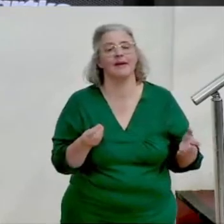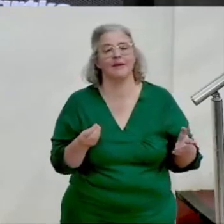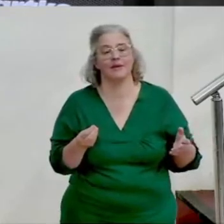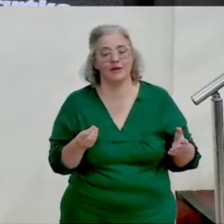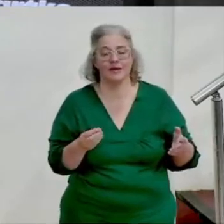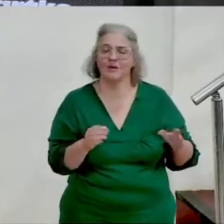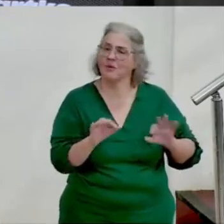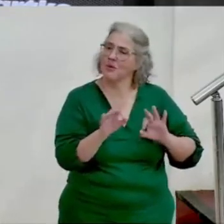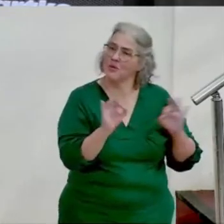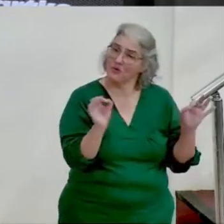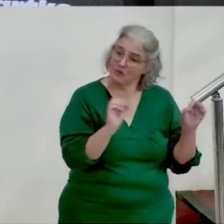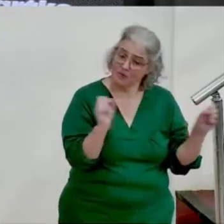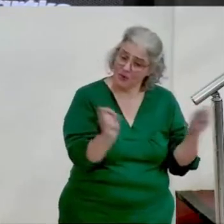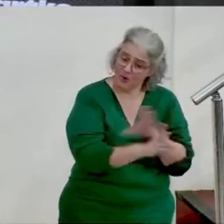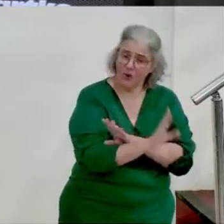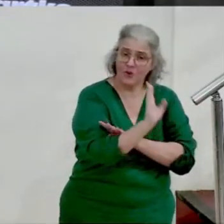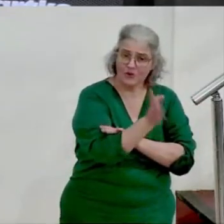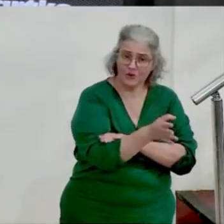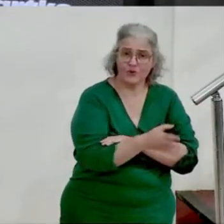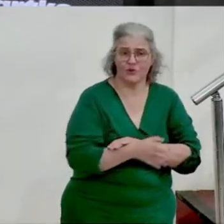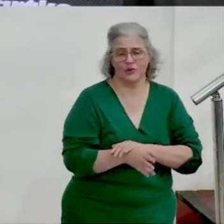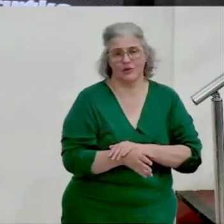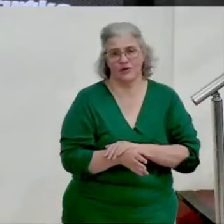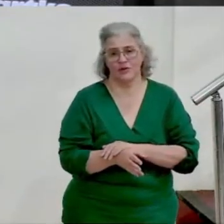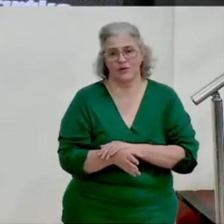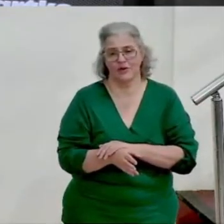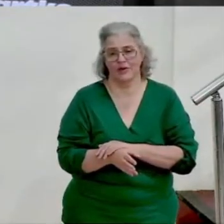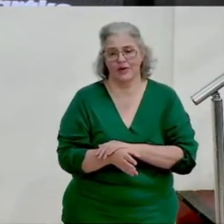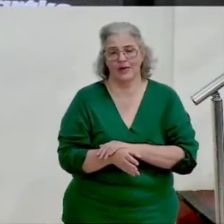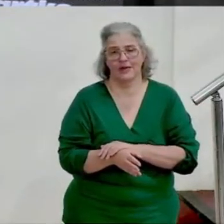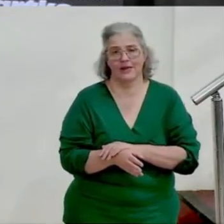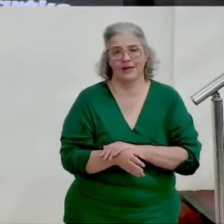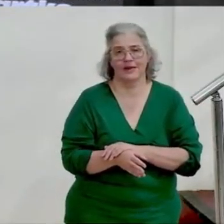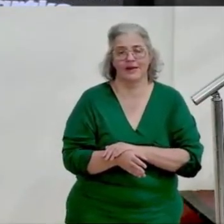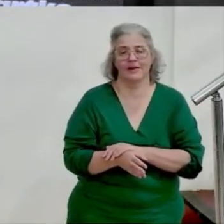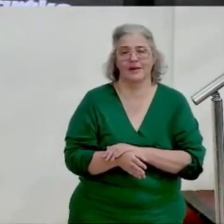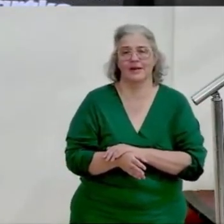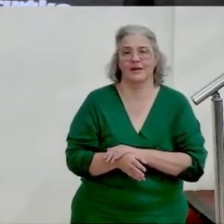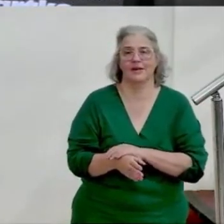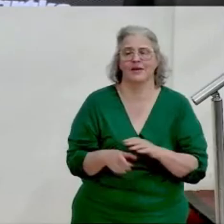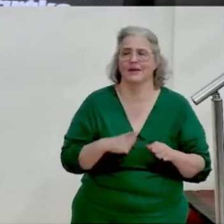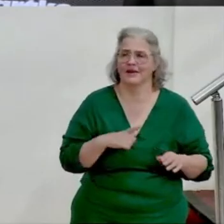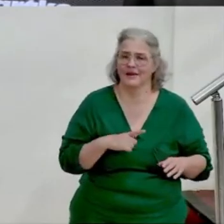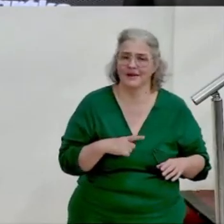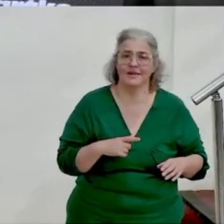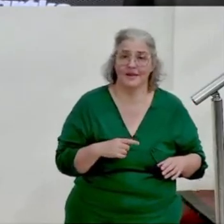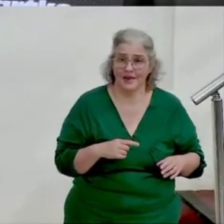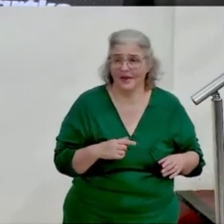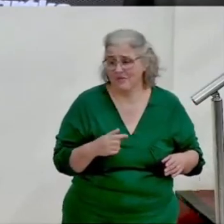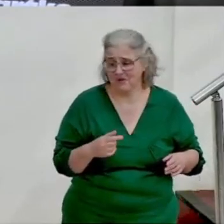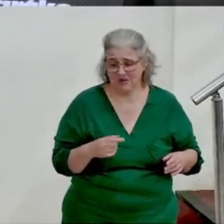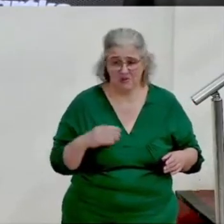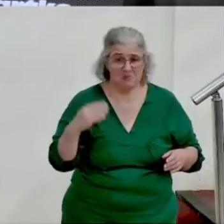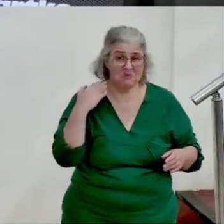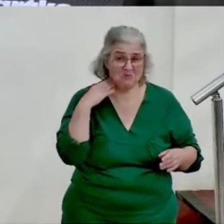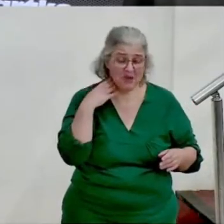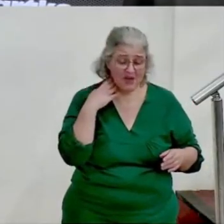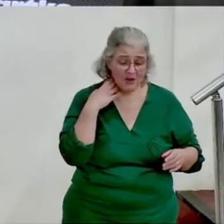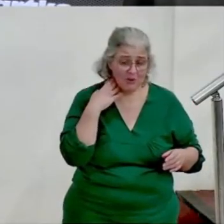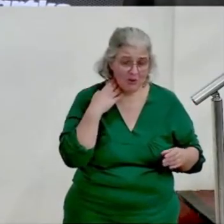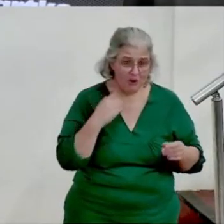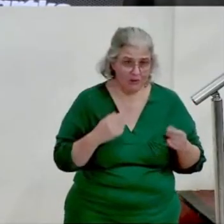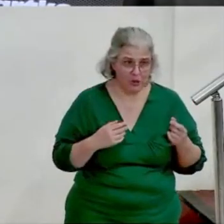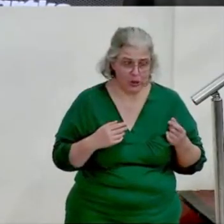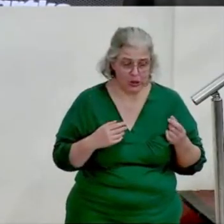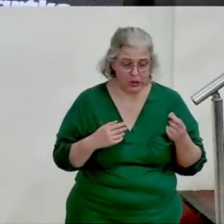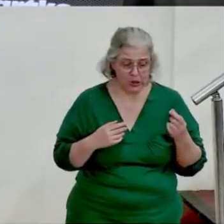preparados. Nós construímos já os nossos bunkers, as nossas proteções, temos uma conta bancária muito gordinha, os